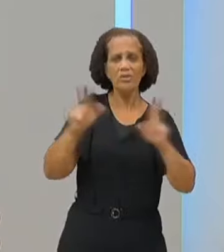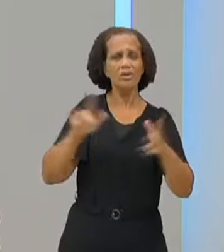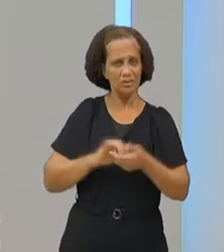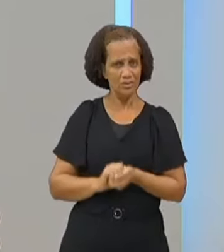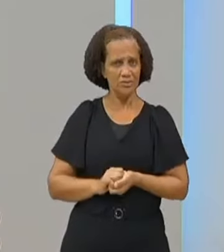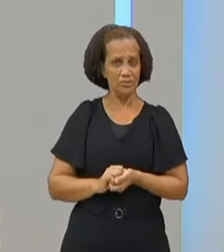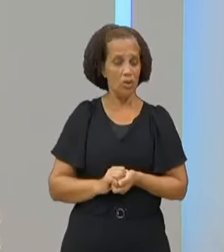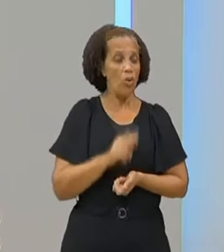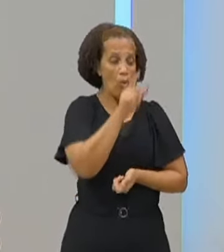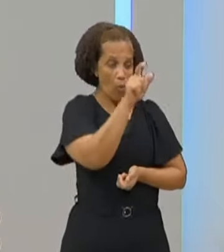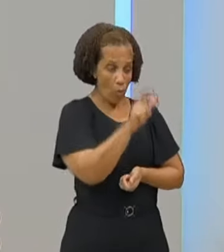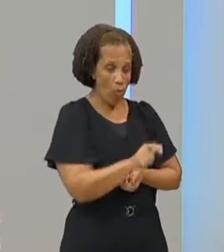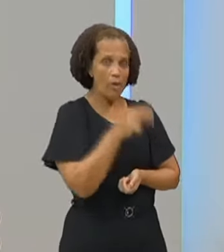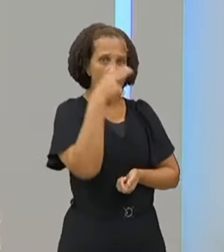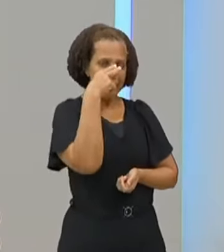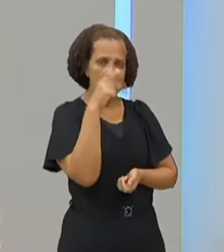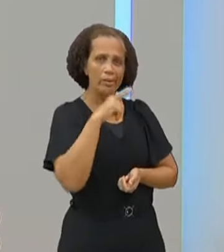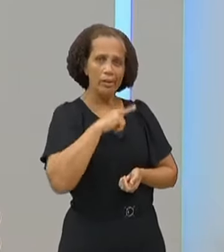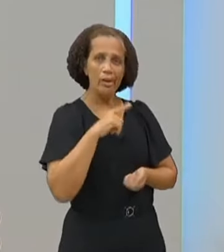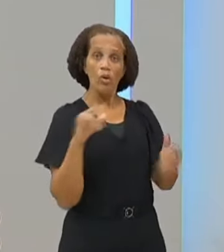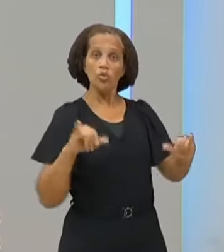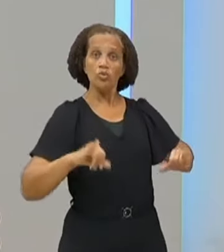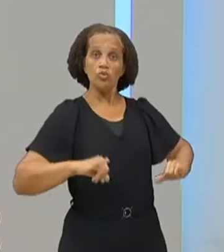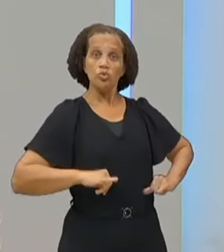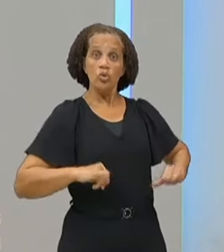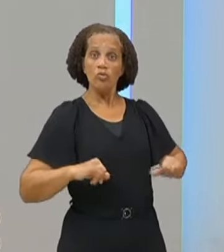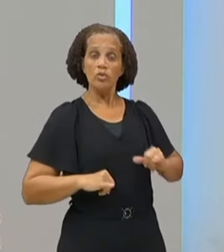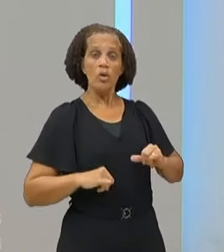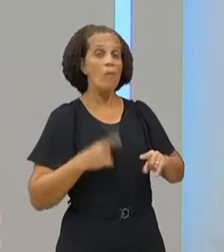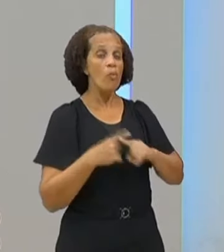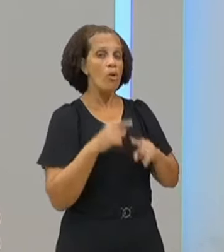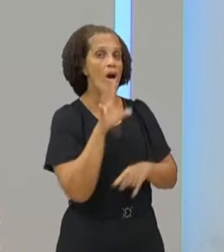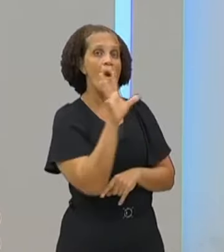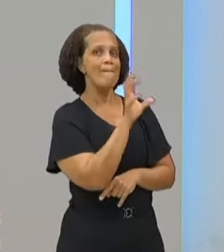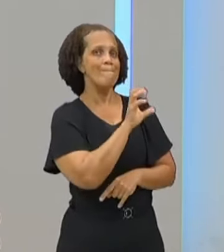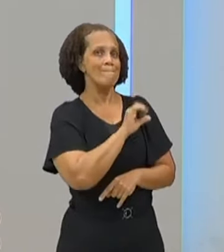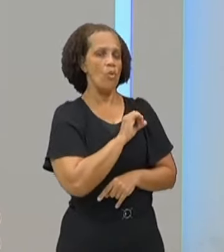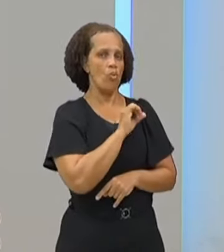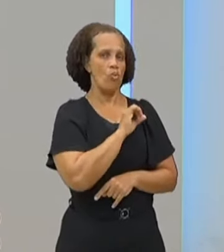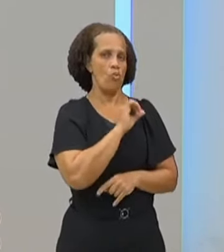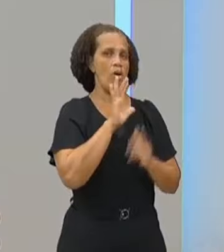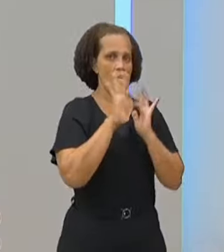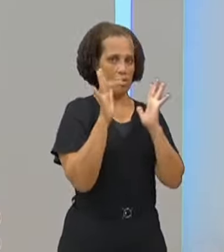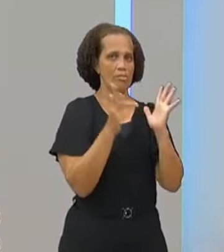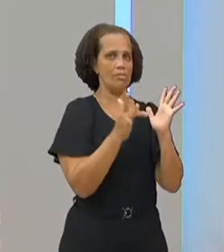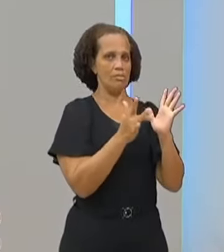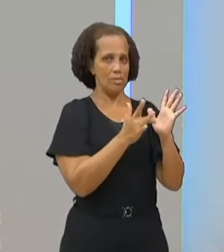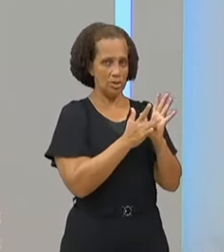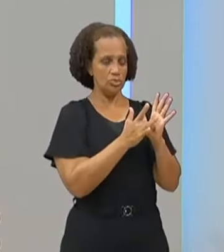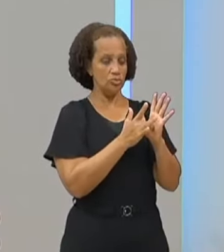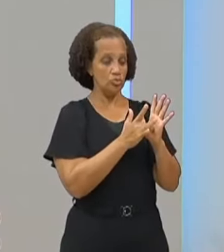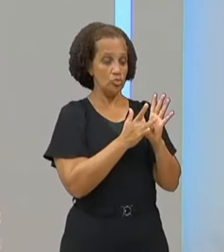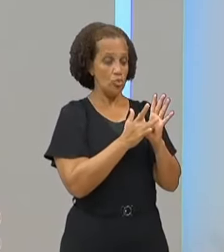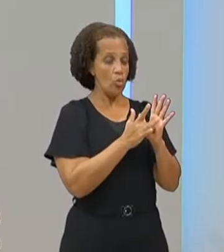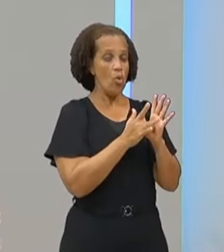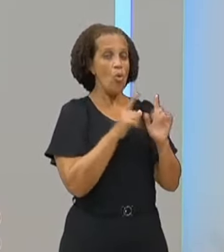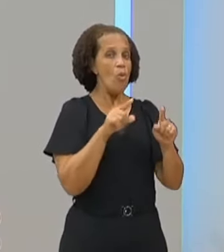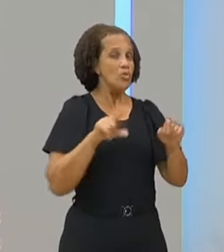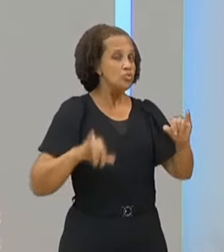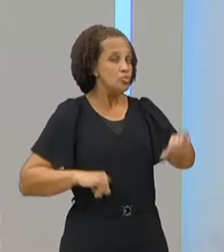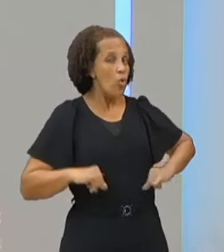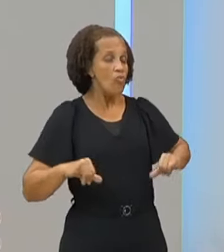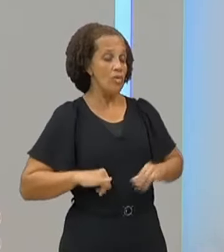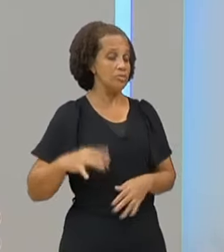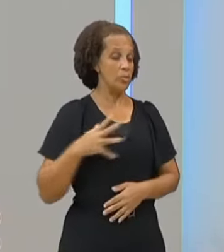Como cristão, há um sofrimento por amor a Cristo, há um sofrimento pela salvação,